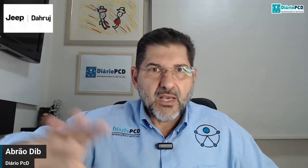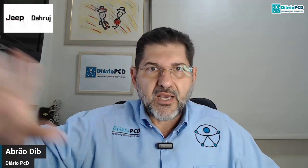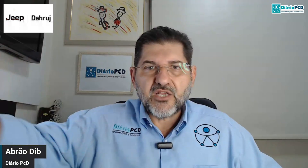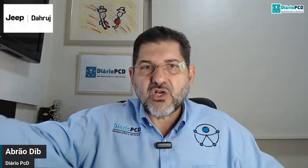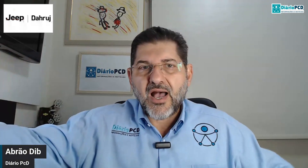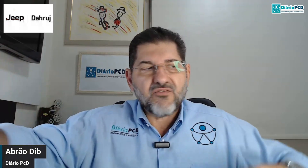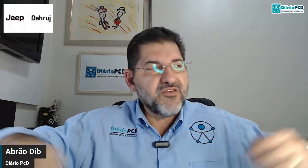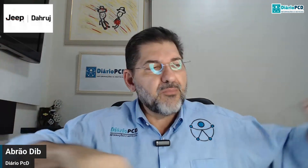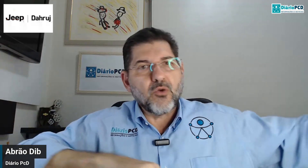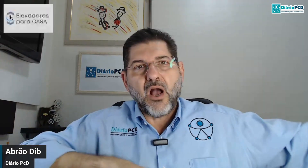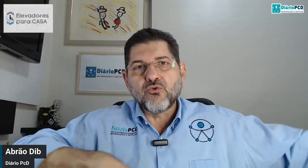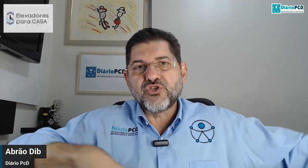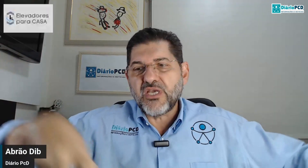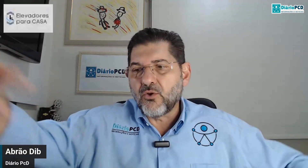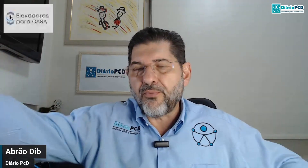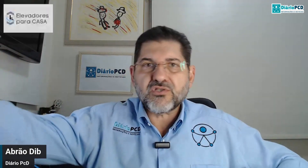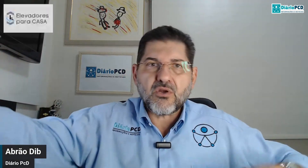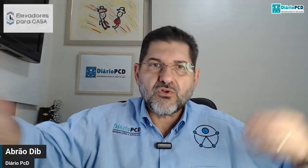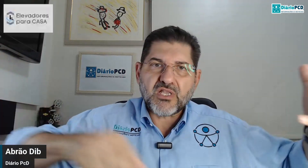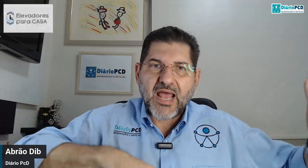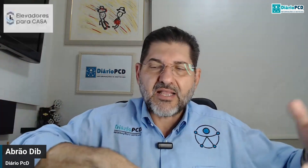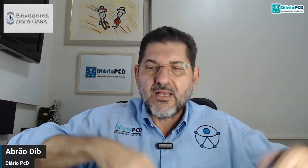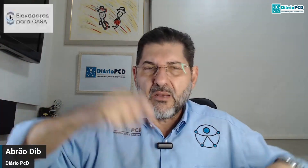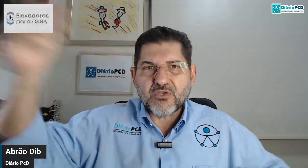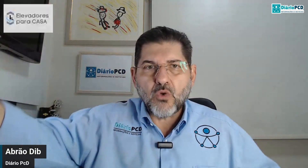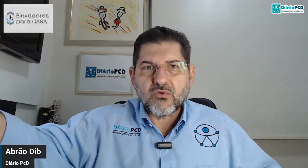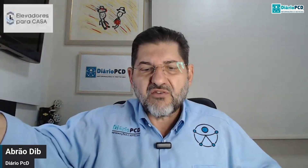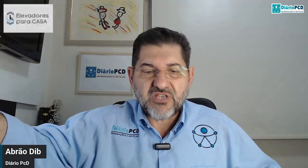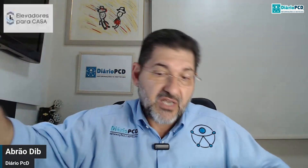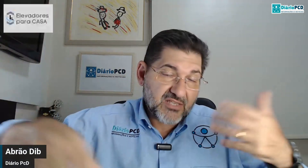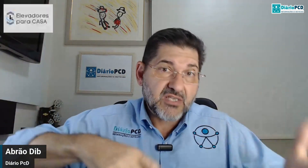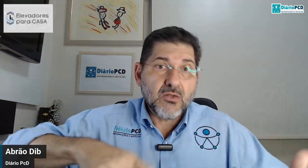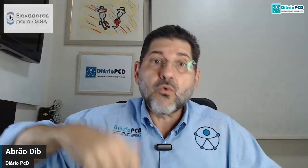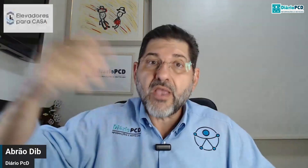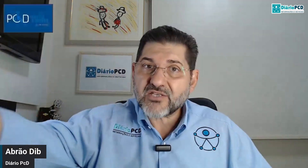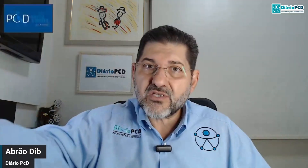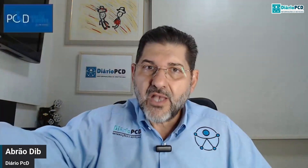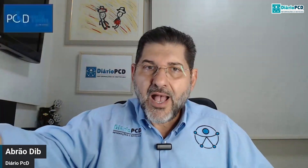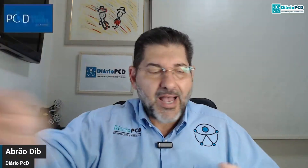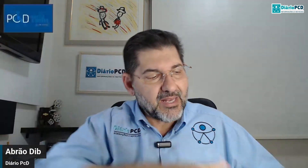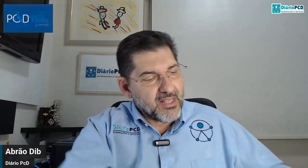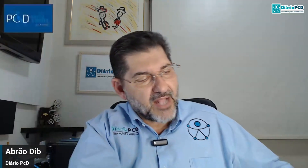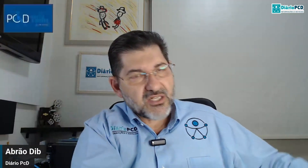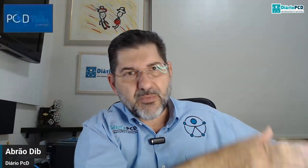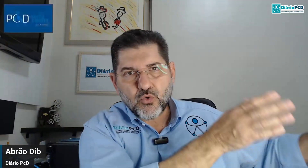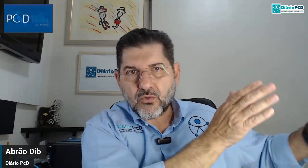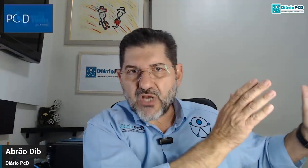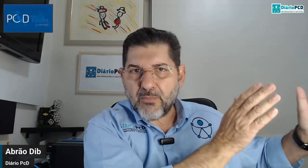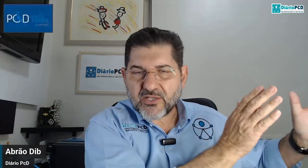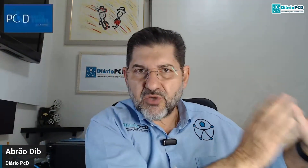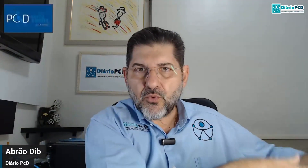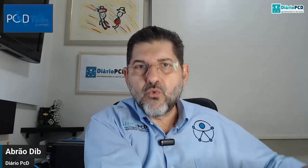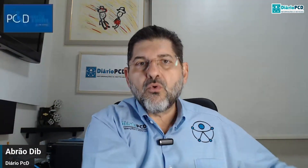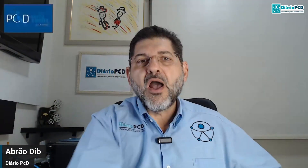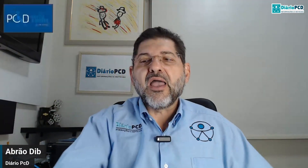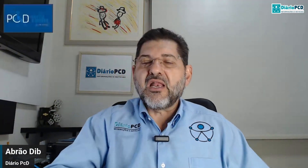que criticar a fibromialgia não pode ser considerada pessoa com deficiência, que às vezes não conhece a realidade da pessoa com